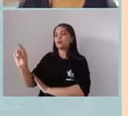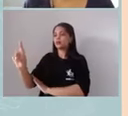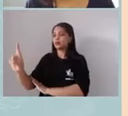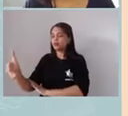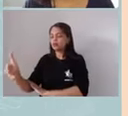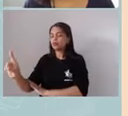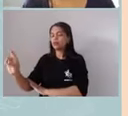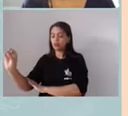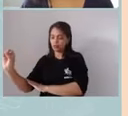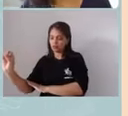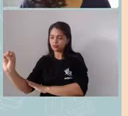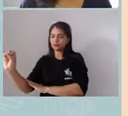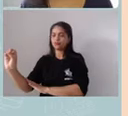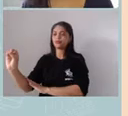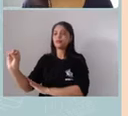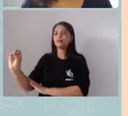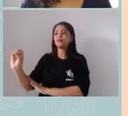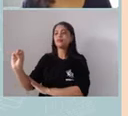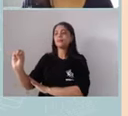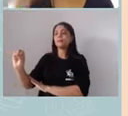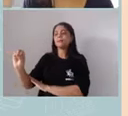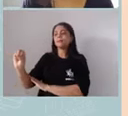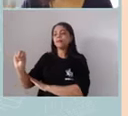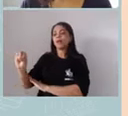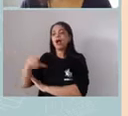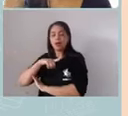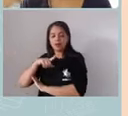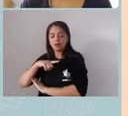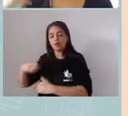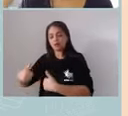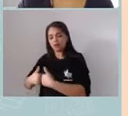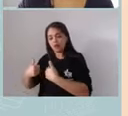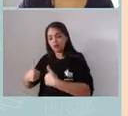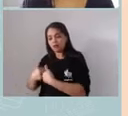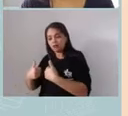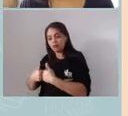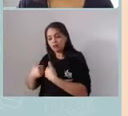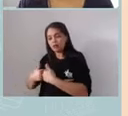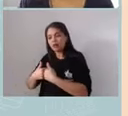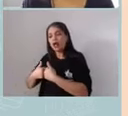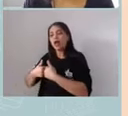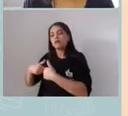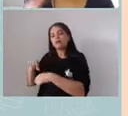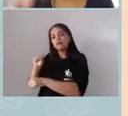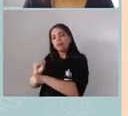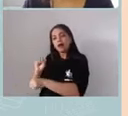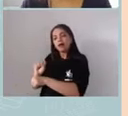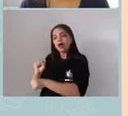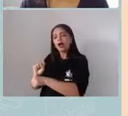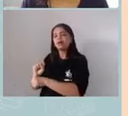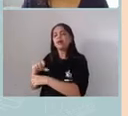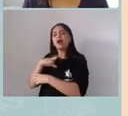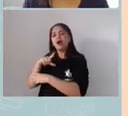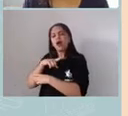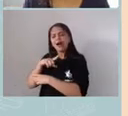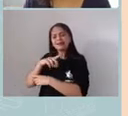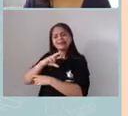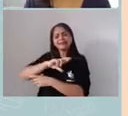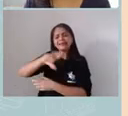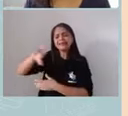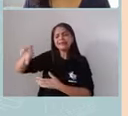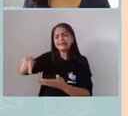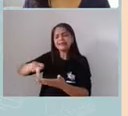pessoa vai receber o soro. E assim são produzidos os diversos tipos de soro. Soro antitetânico, soro antirrábico, eles são produzidos assim, dessa forma.